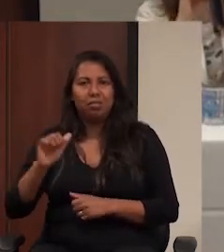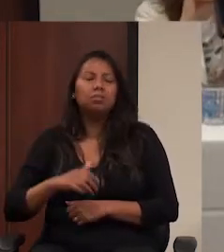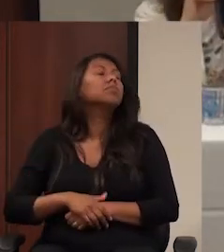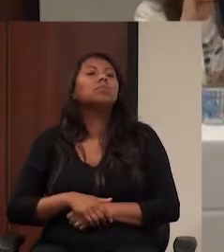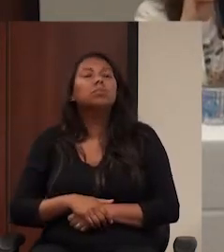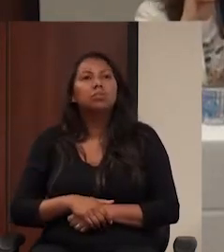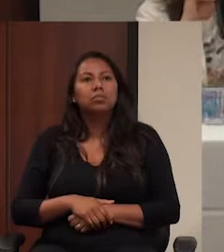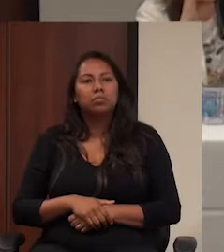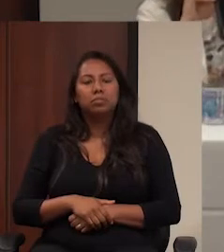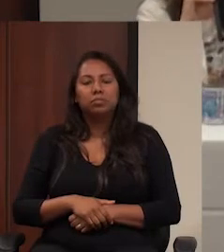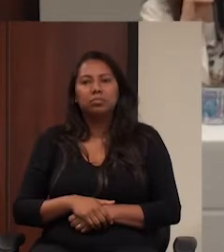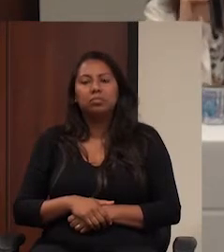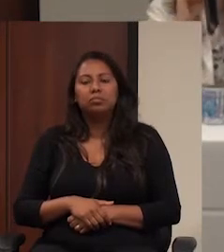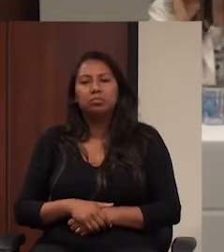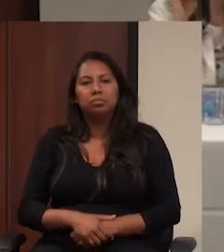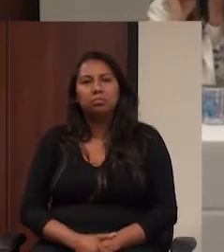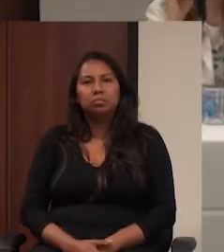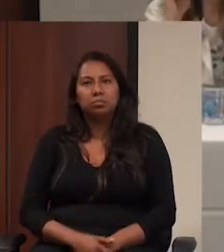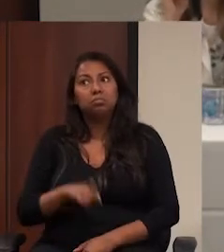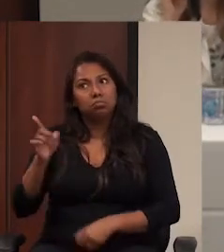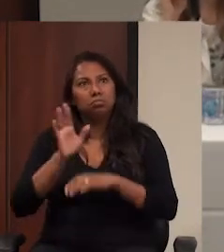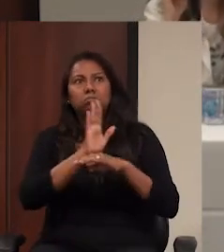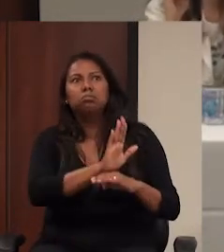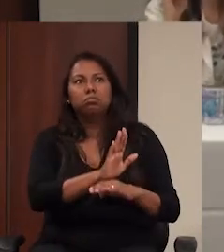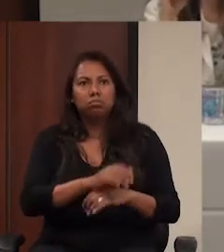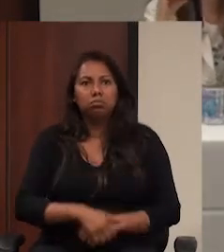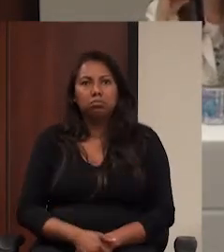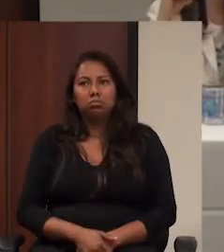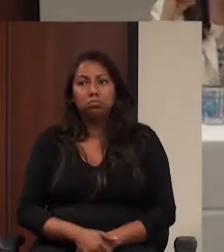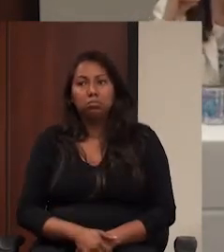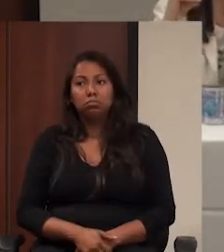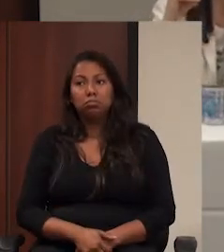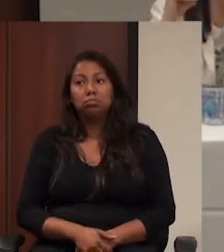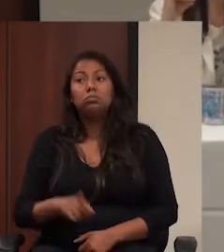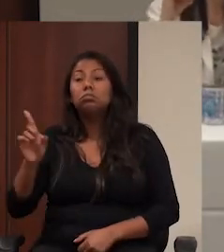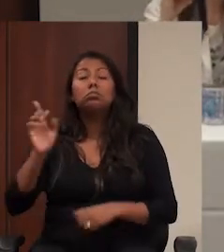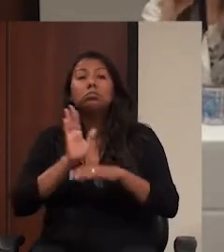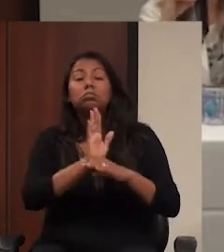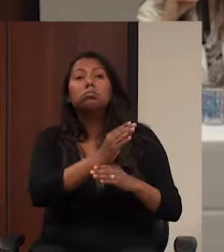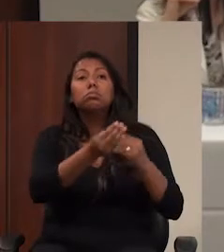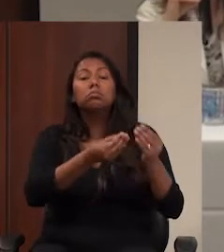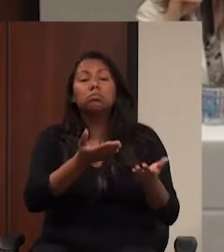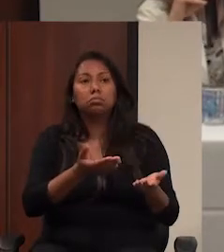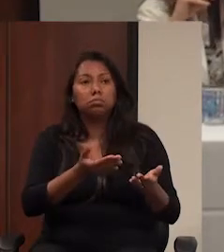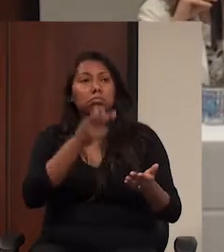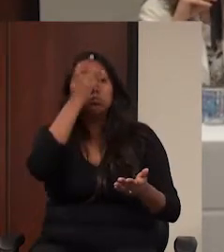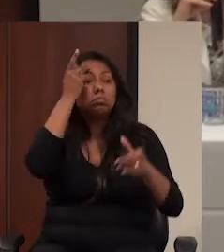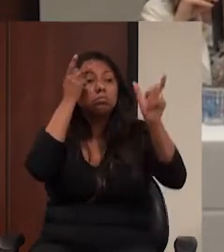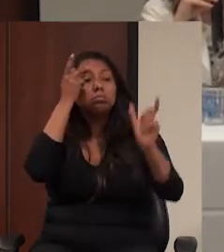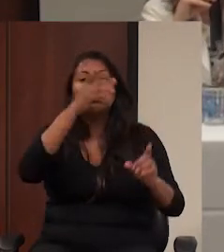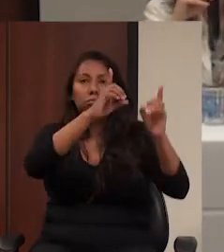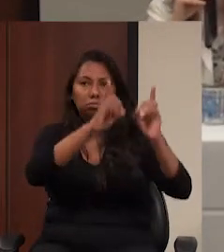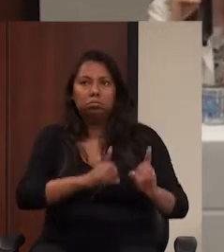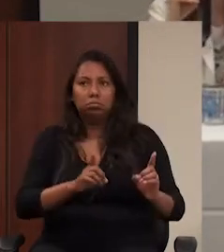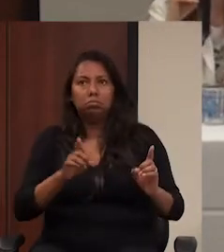eleição de um goodman, que é a figura que vai dar o apoio. Então, o tutor apoia a pessoa com deficiência em relação de